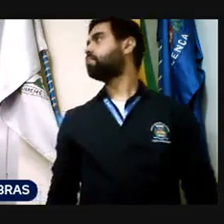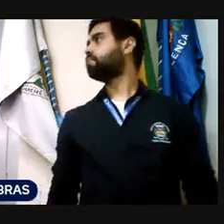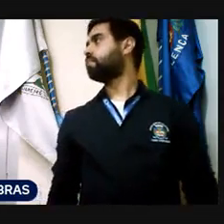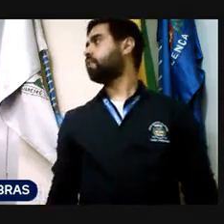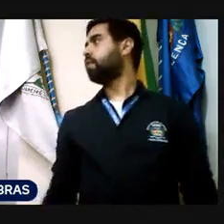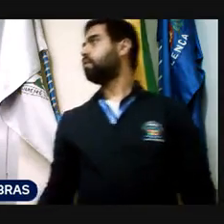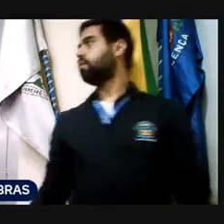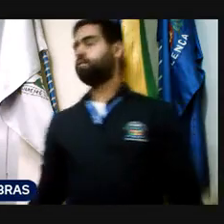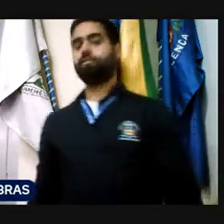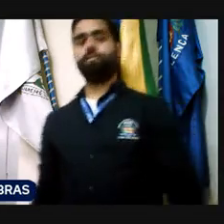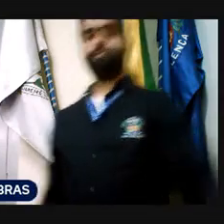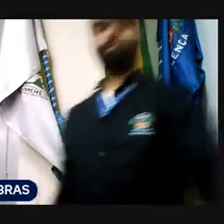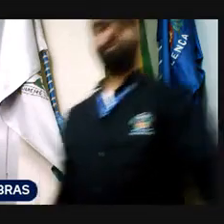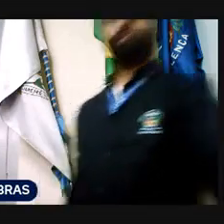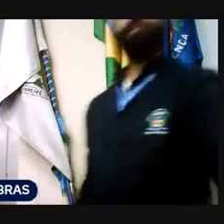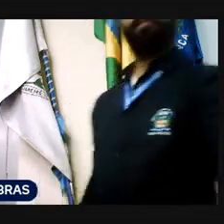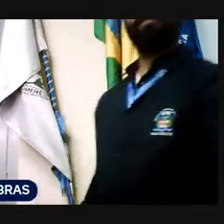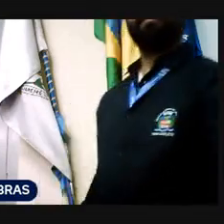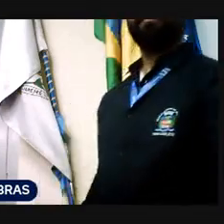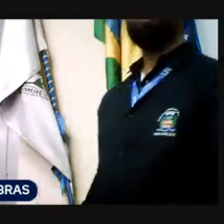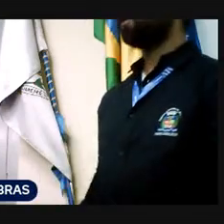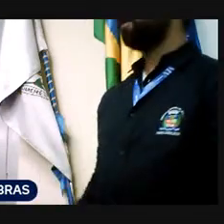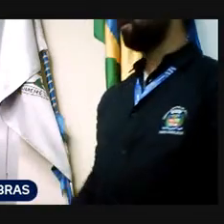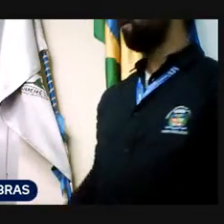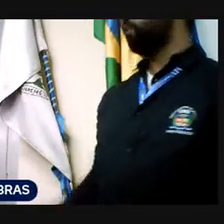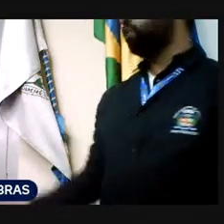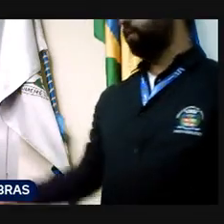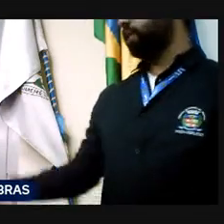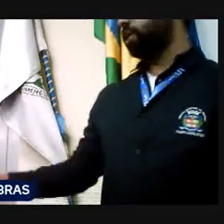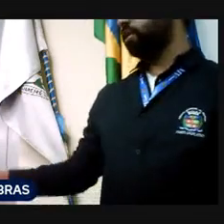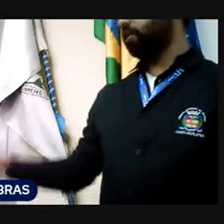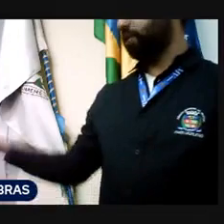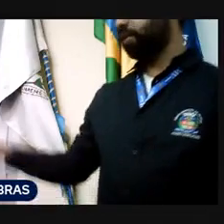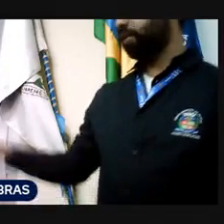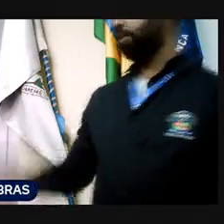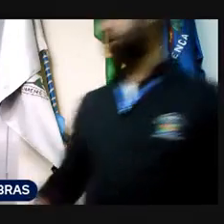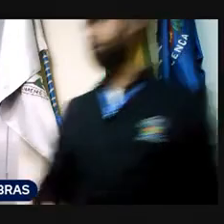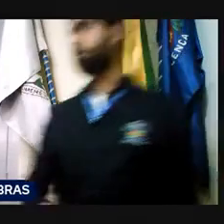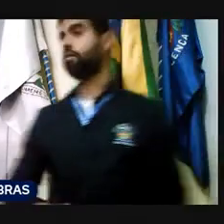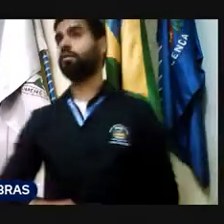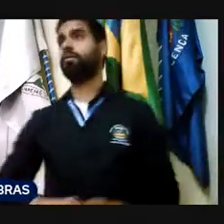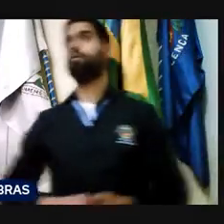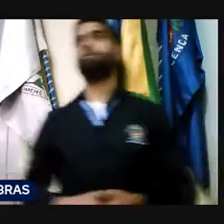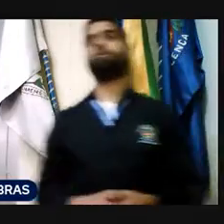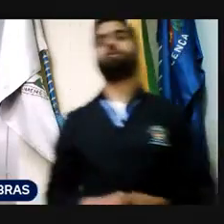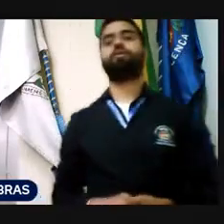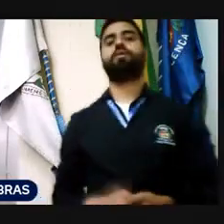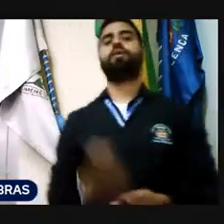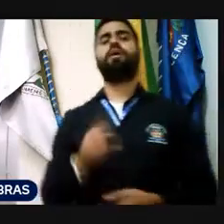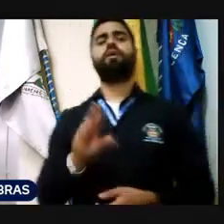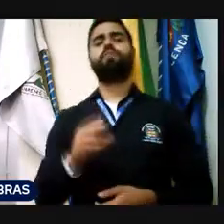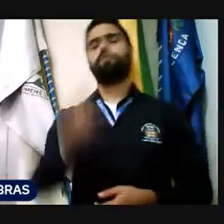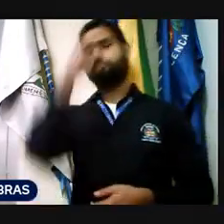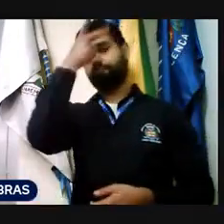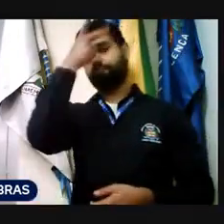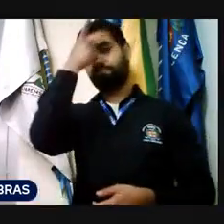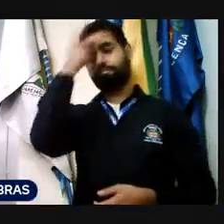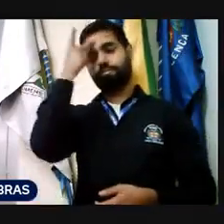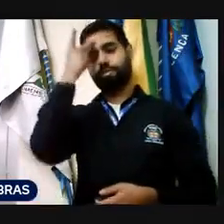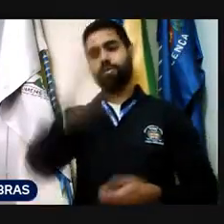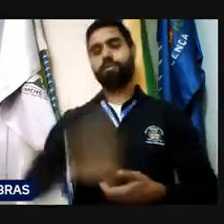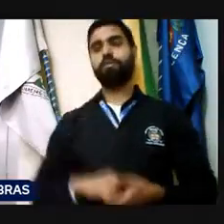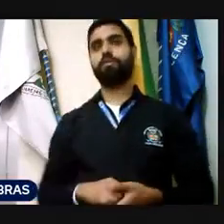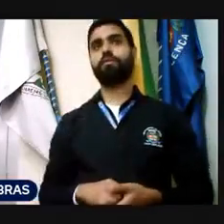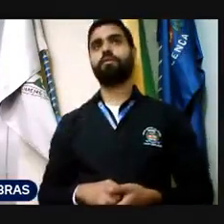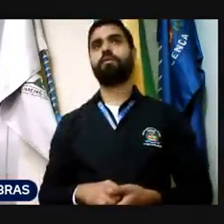Vereador Fábio Antônio, vereador José Mauri. Presidente, boa noite a mim, boa noite, meus